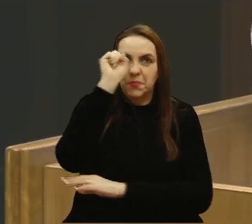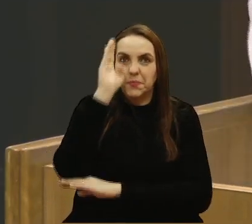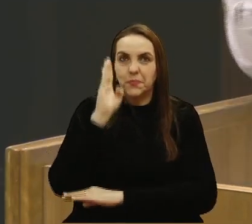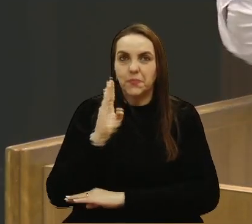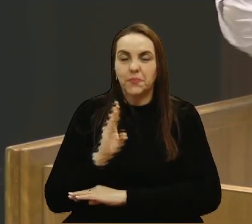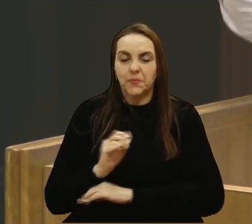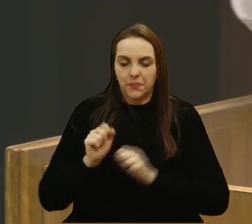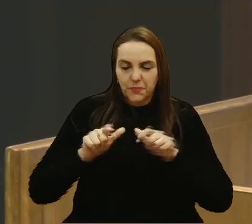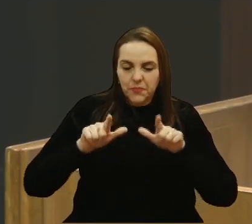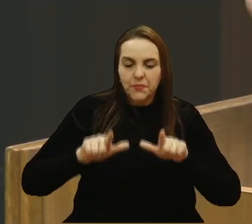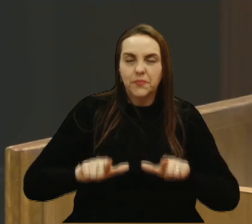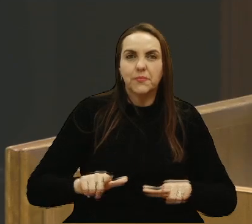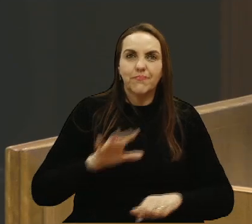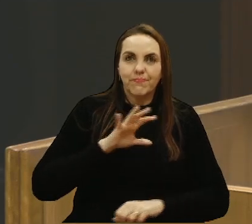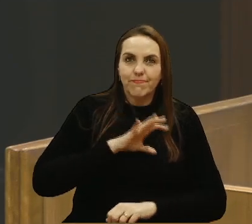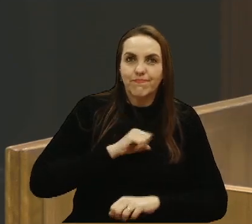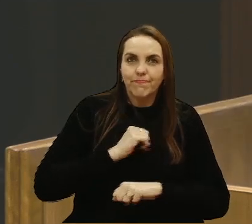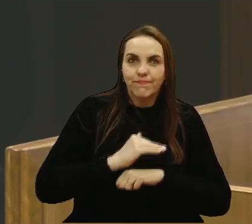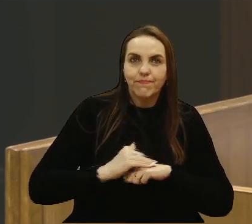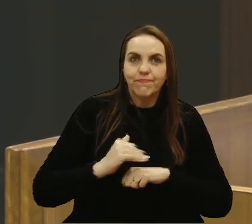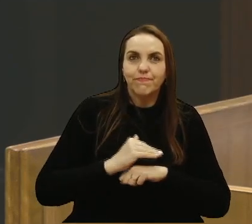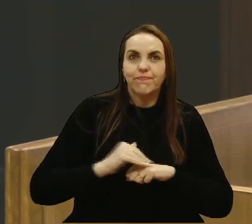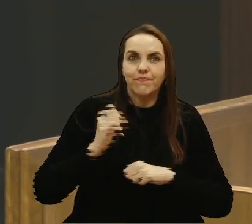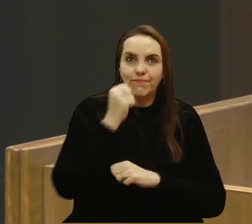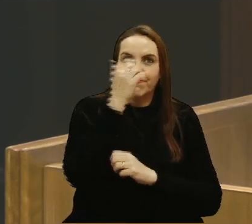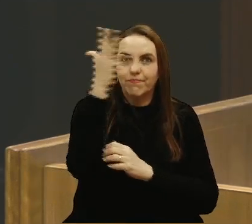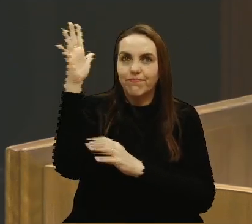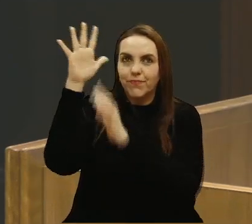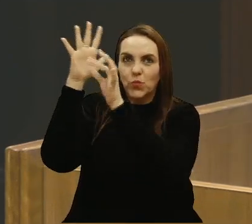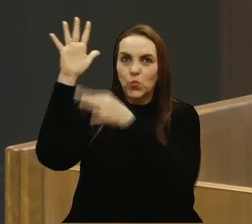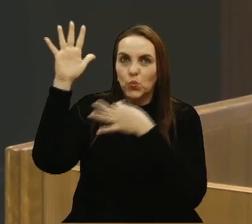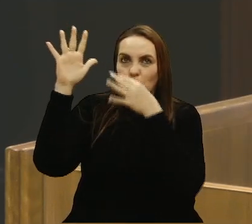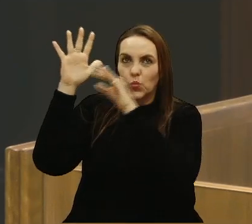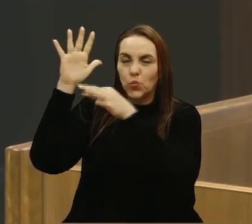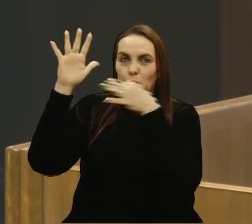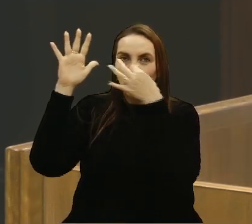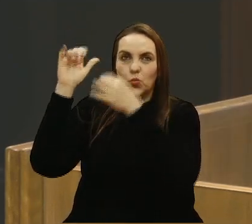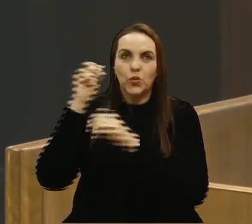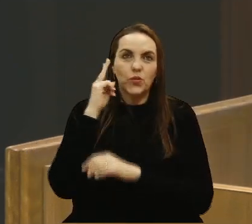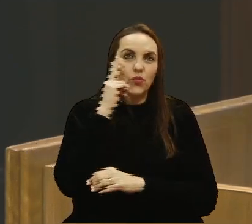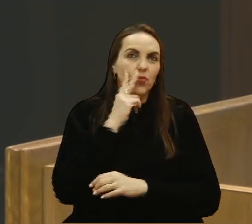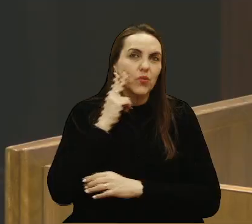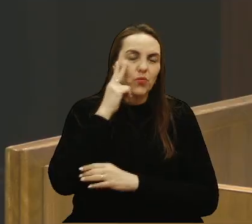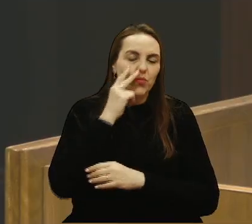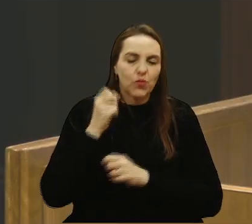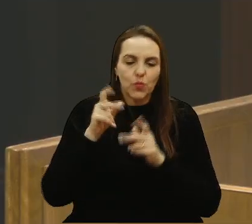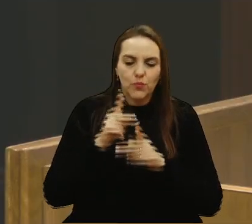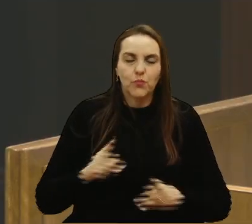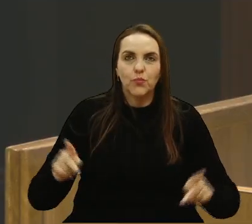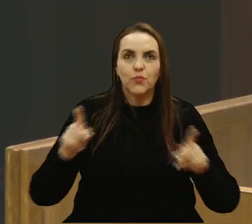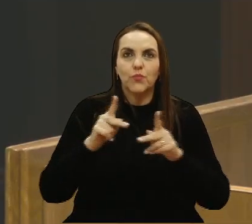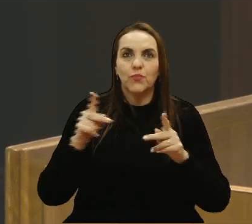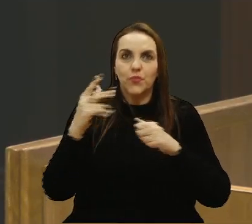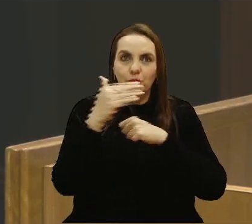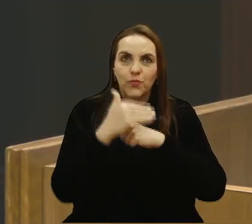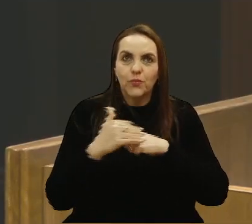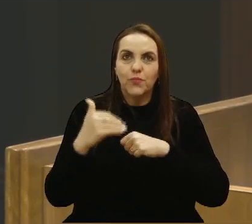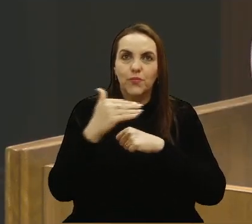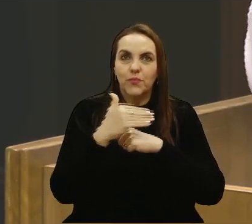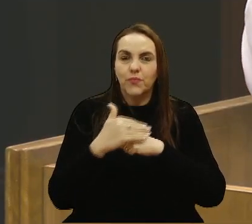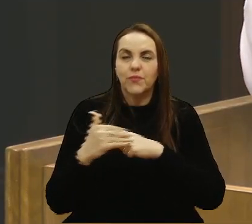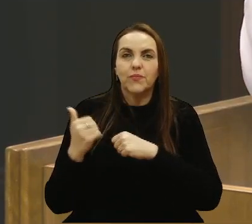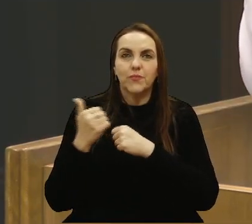Brasil. Querência amada dos parreirais, da uva vem o vinho, do povo vem